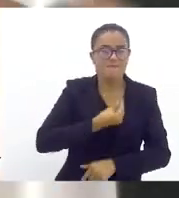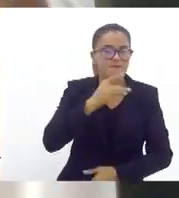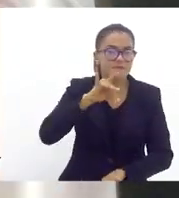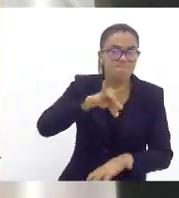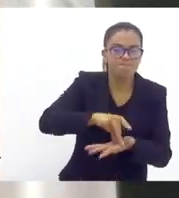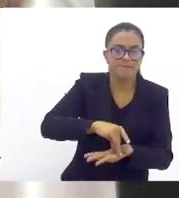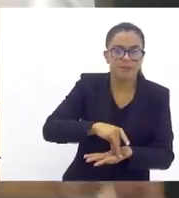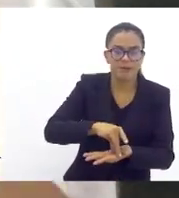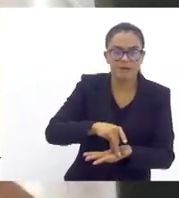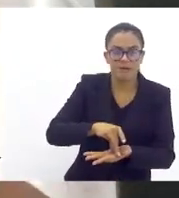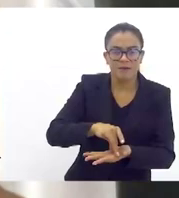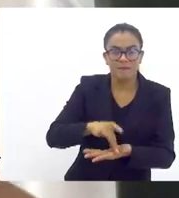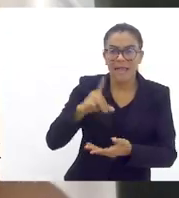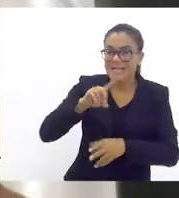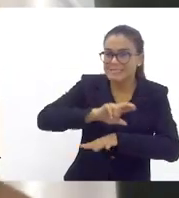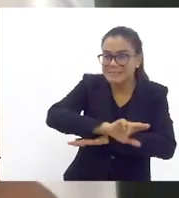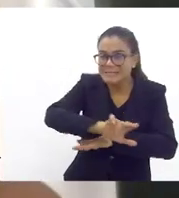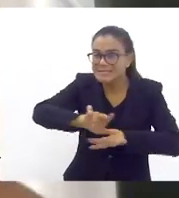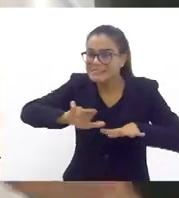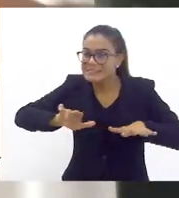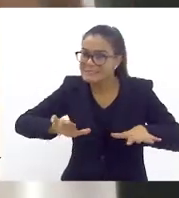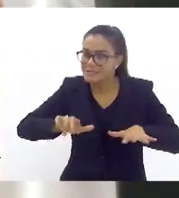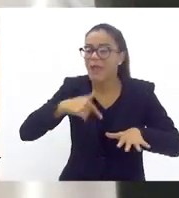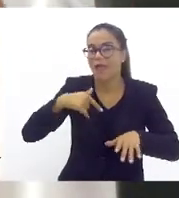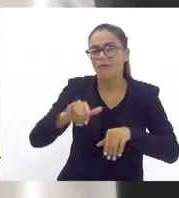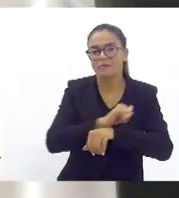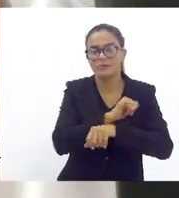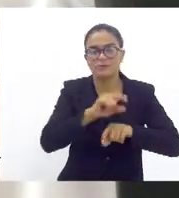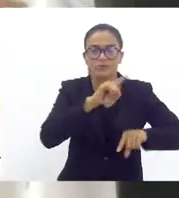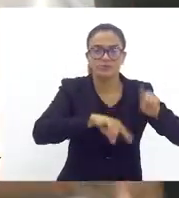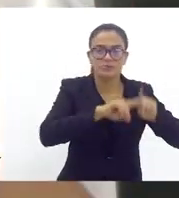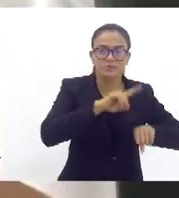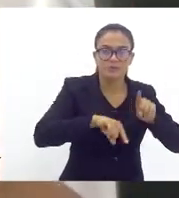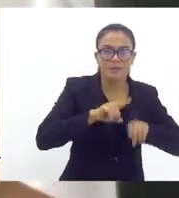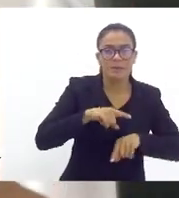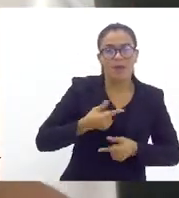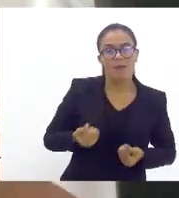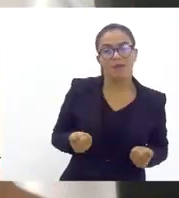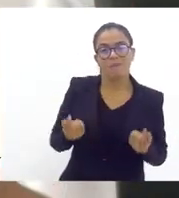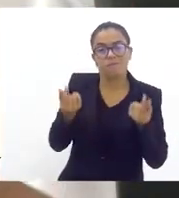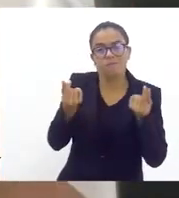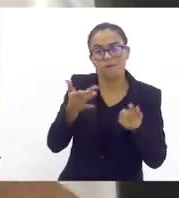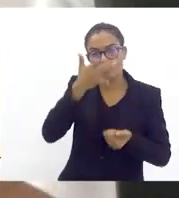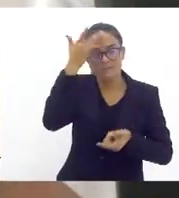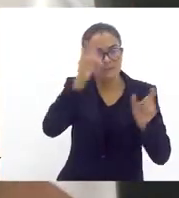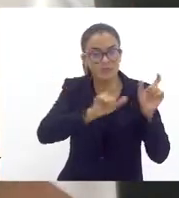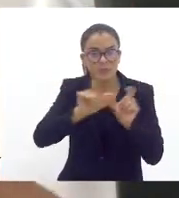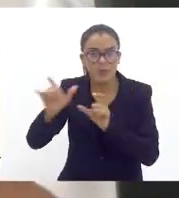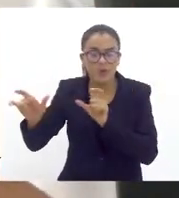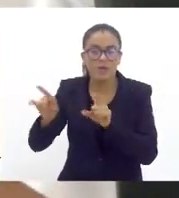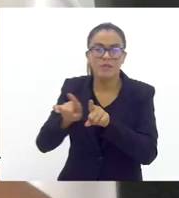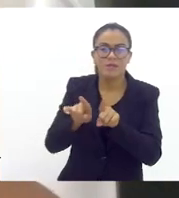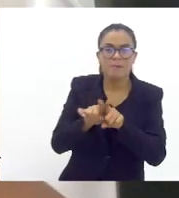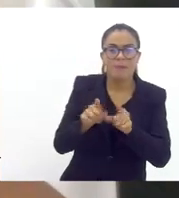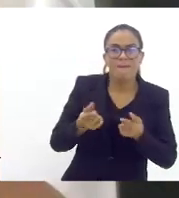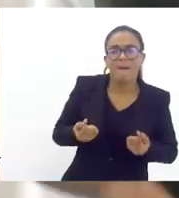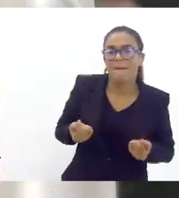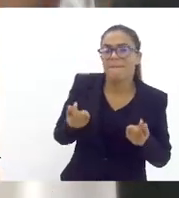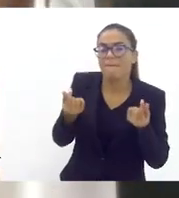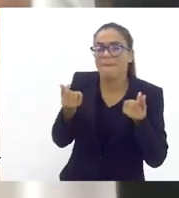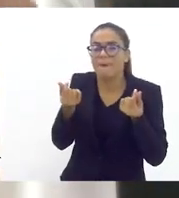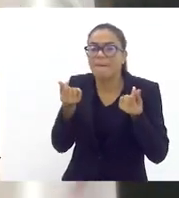sua diversidade. E é essa diversidade que é um dos instrumentos para que a burguesia, para que os agentes da